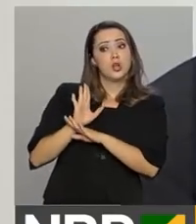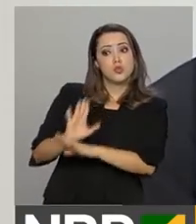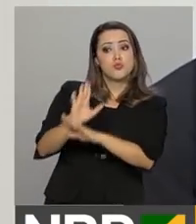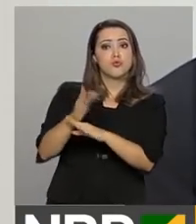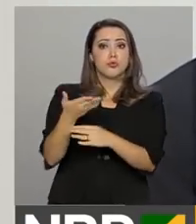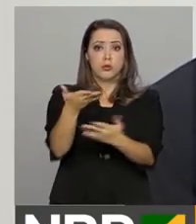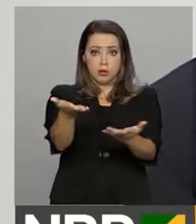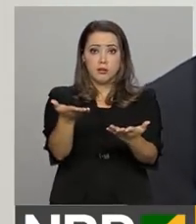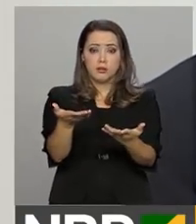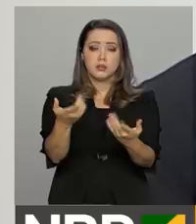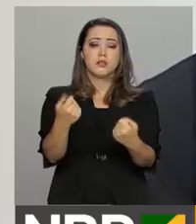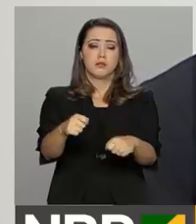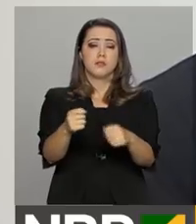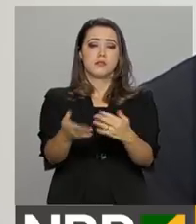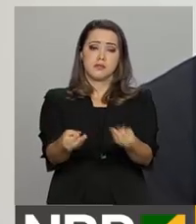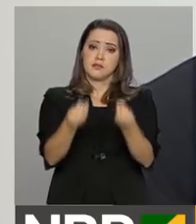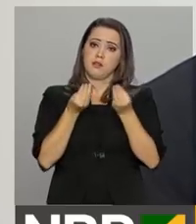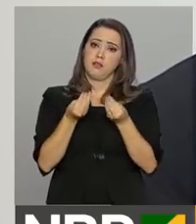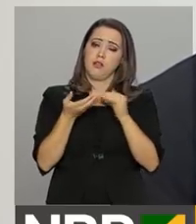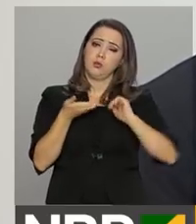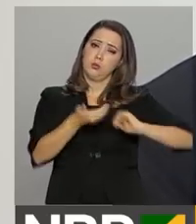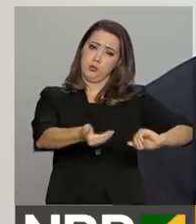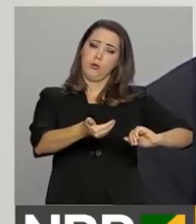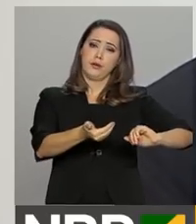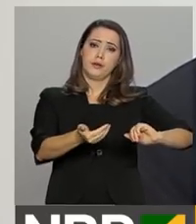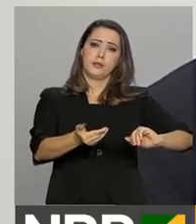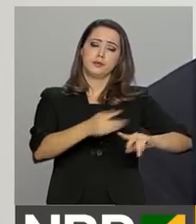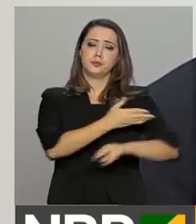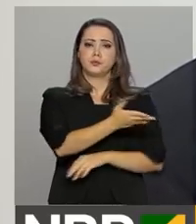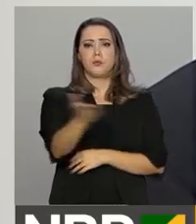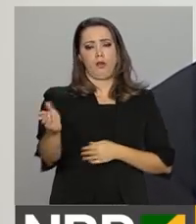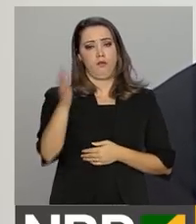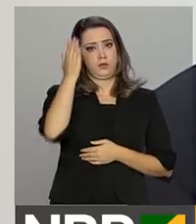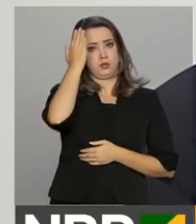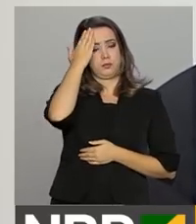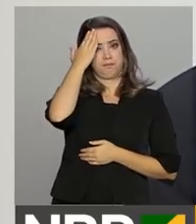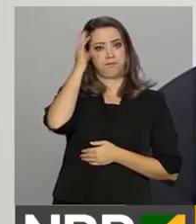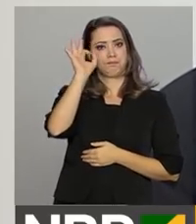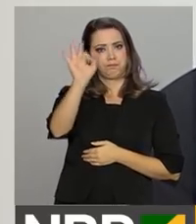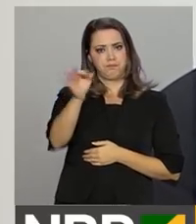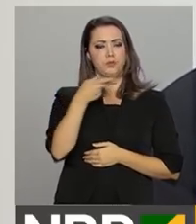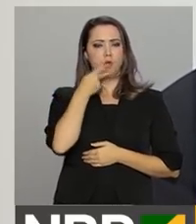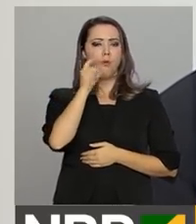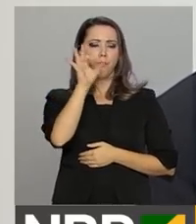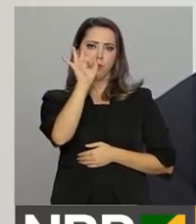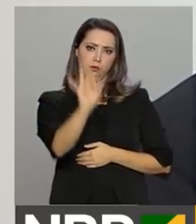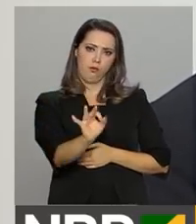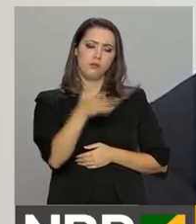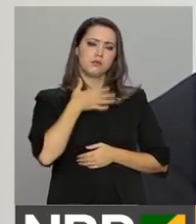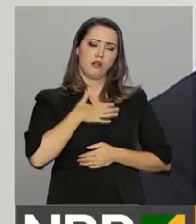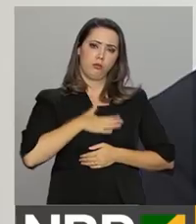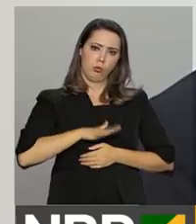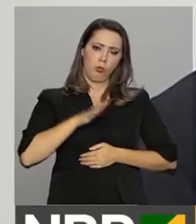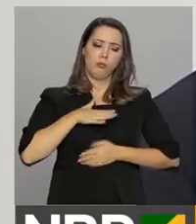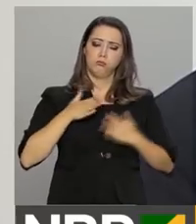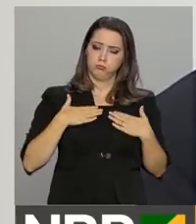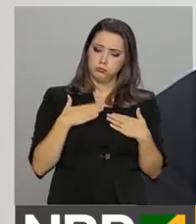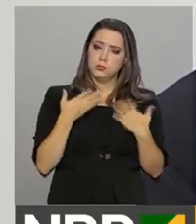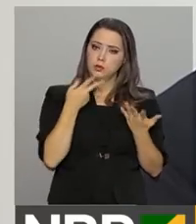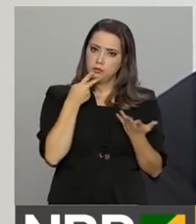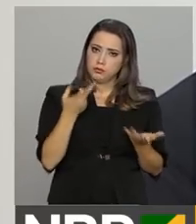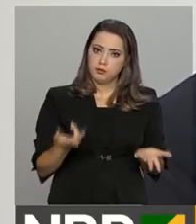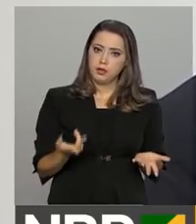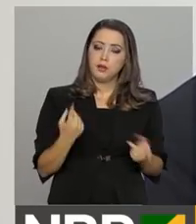que não tem faltado o apoio do congresso nacional é vocês sabem eu digo isto com muita tranquilidade até